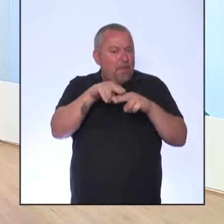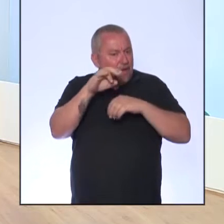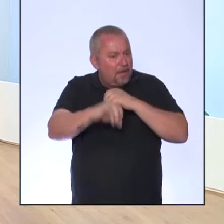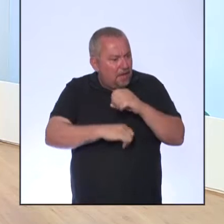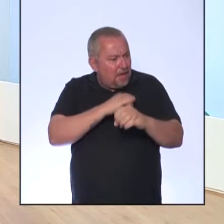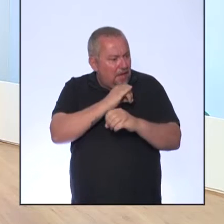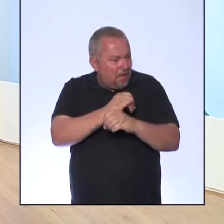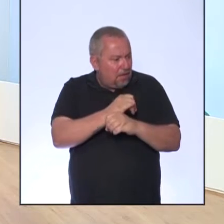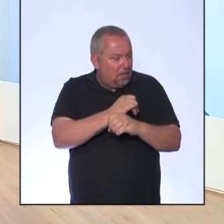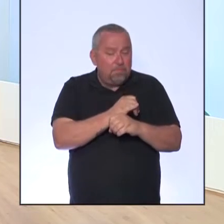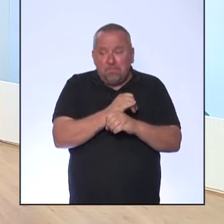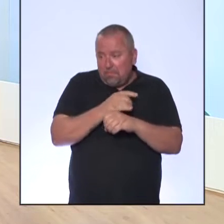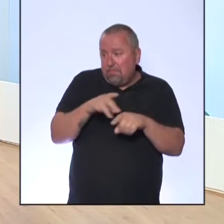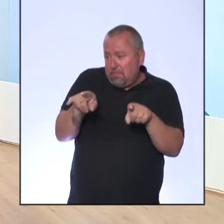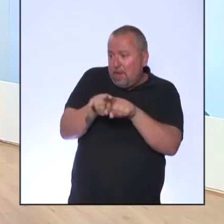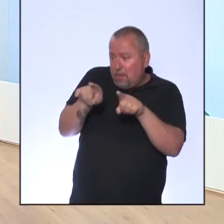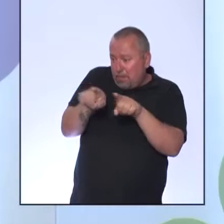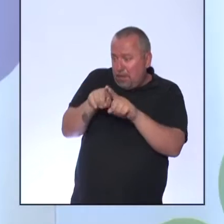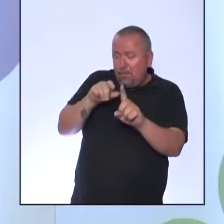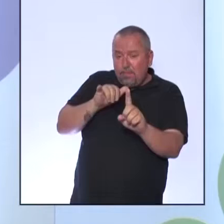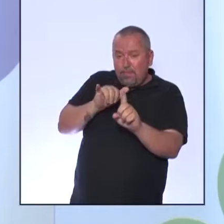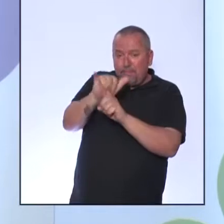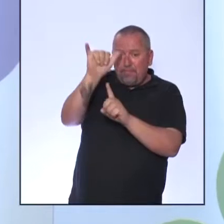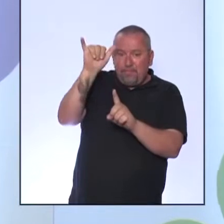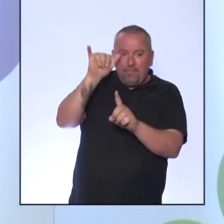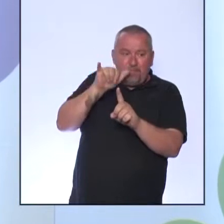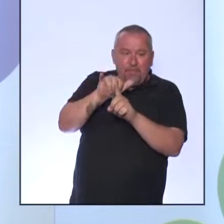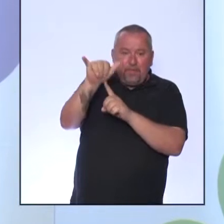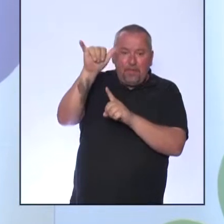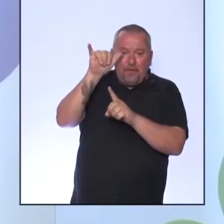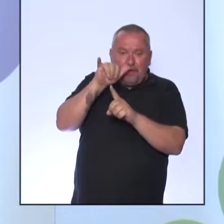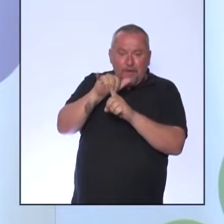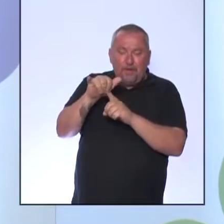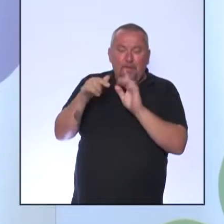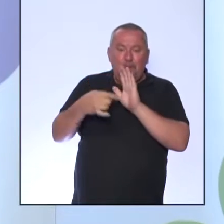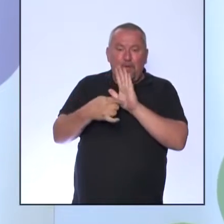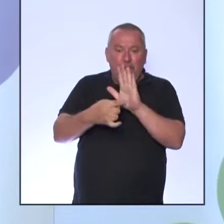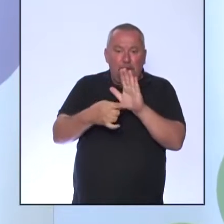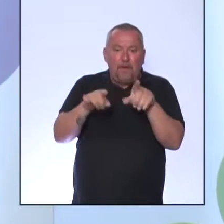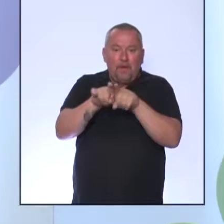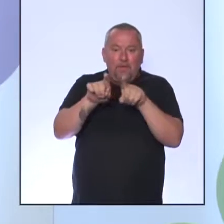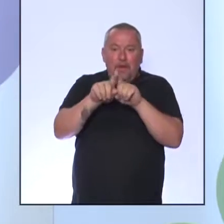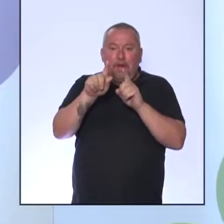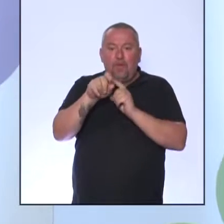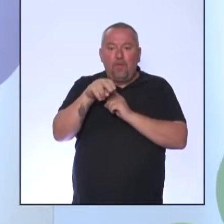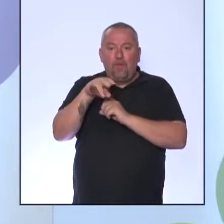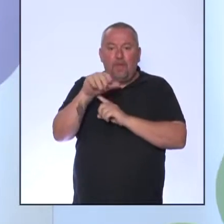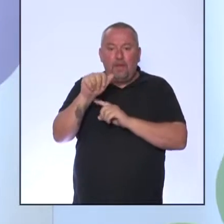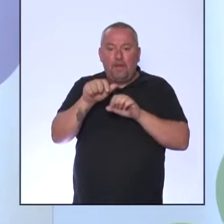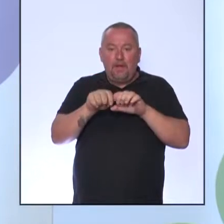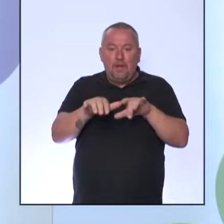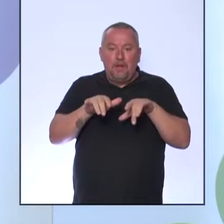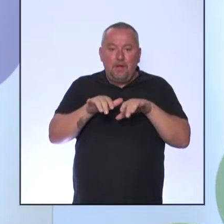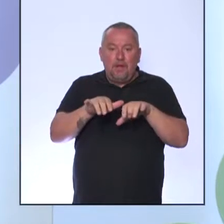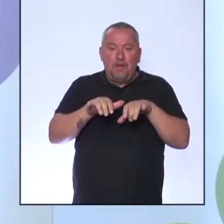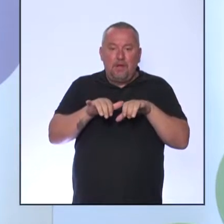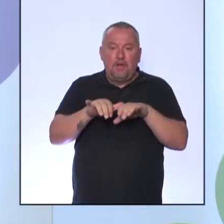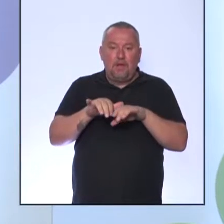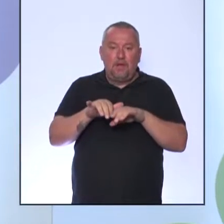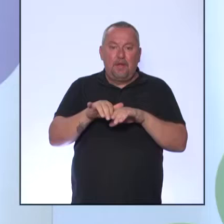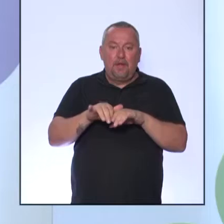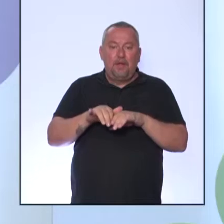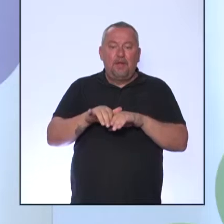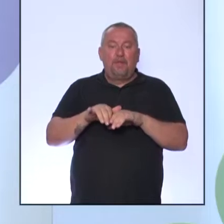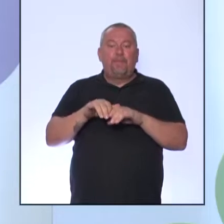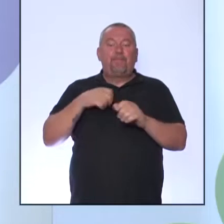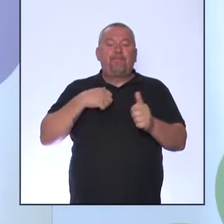É isso também, é o bullying virtual, Micael me coloca. A Giovana aqui está digitando para nós e a gente está